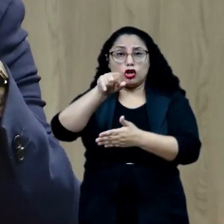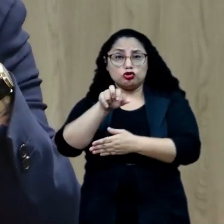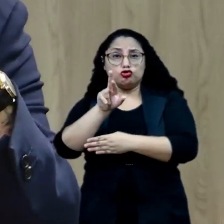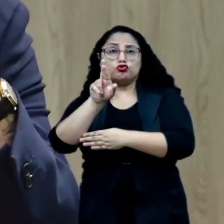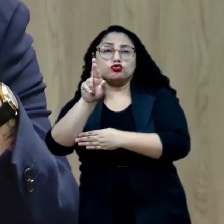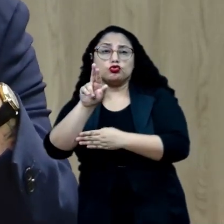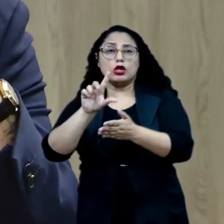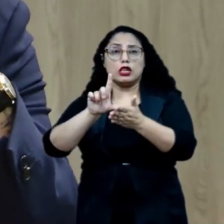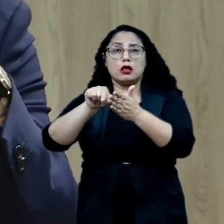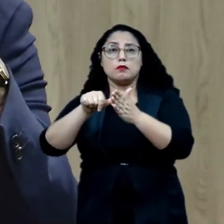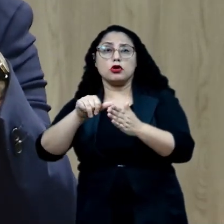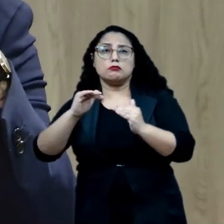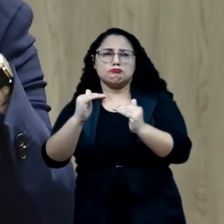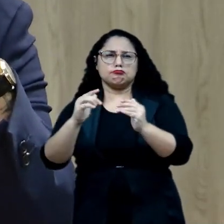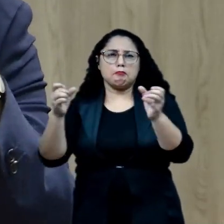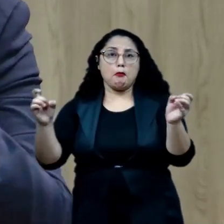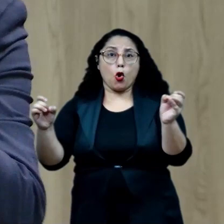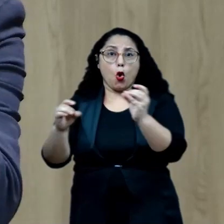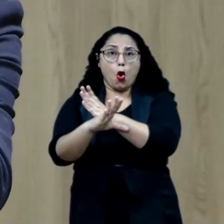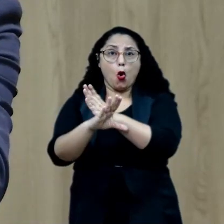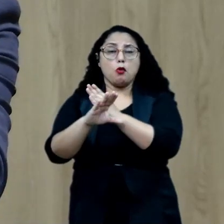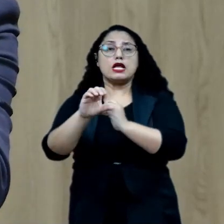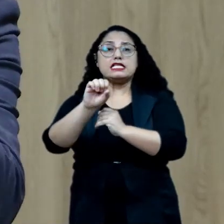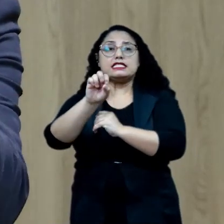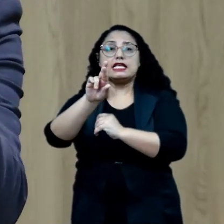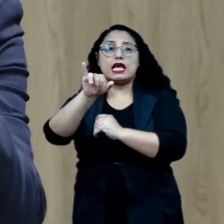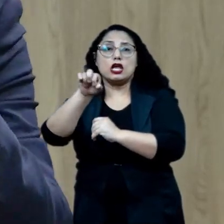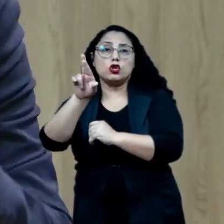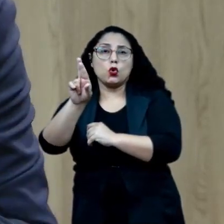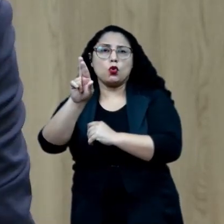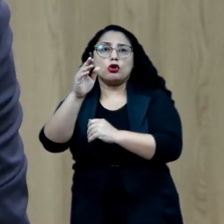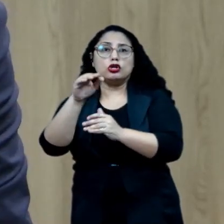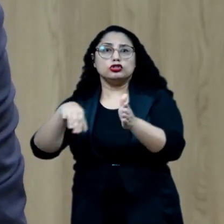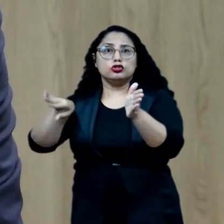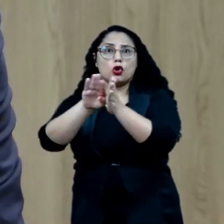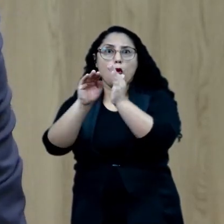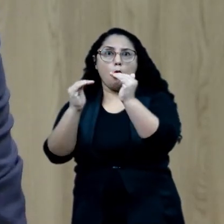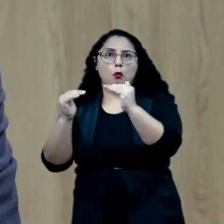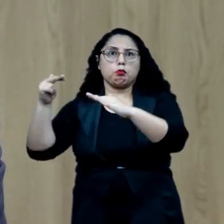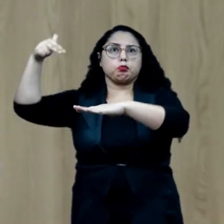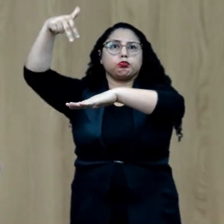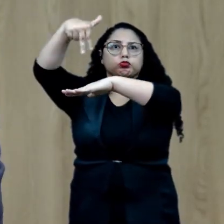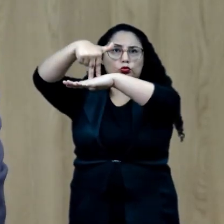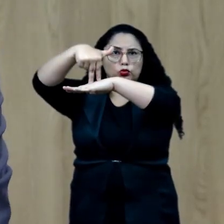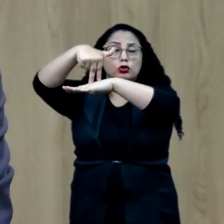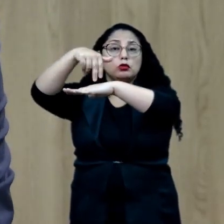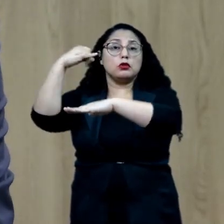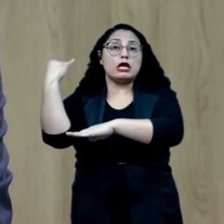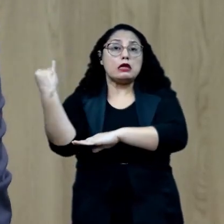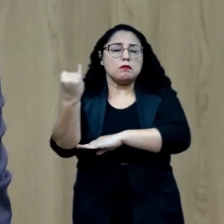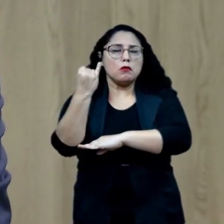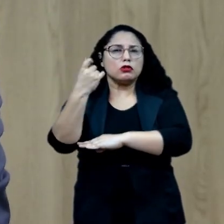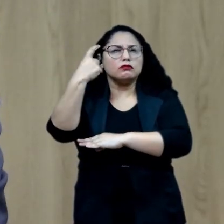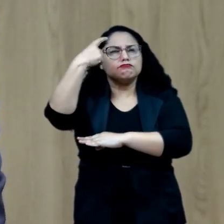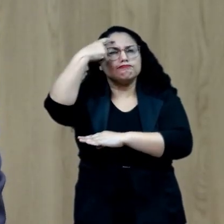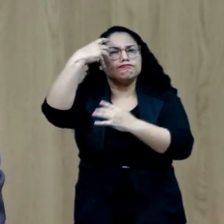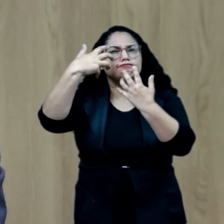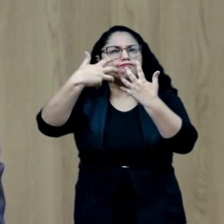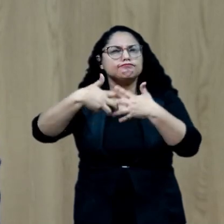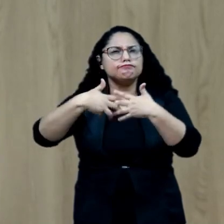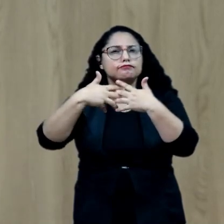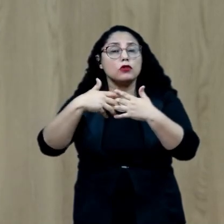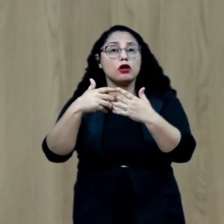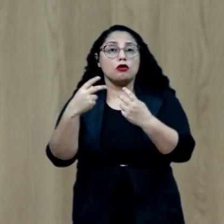júnior, depois secretário pleno, secretário sênior e conseguiu chegar até o topo. Ok? O que é importante ter em mente é